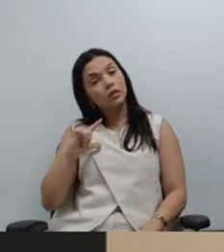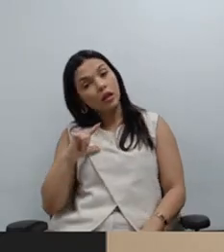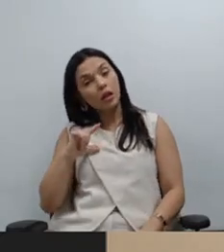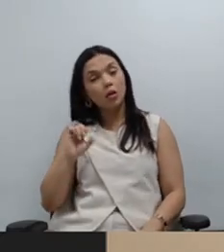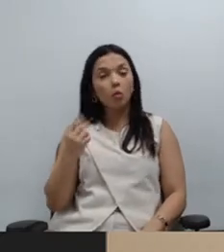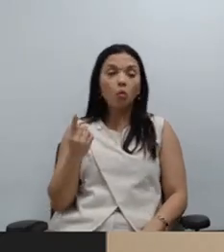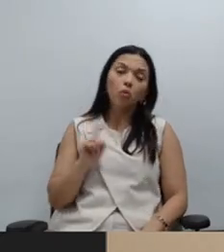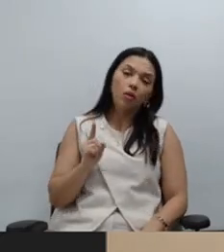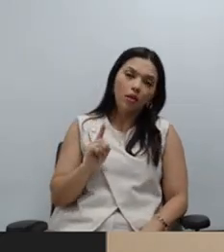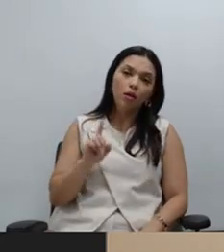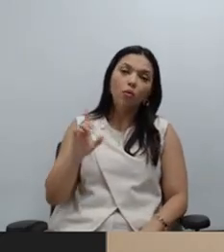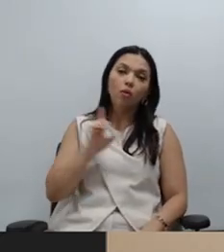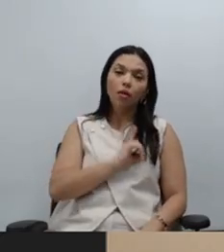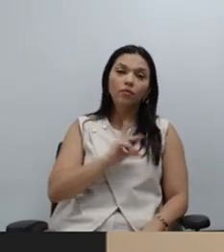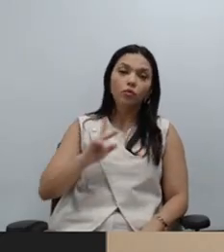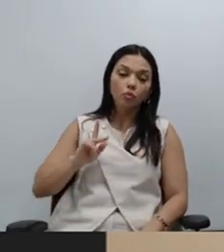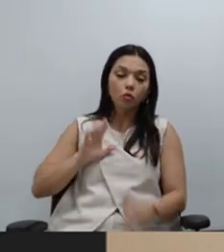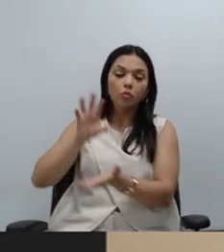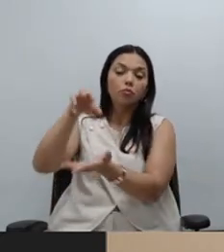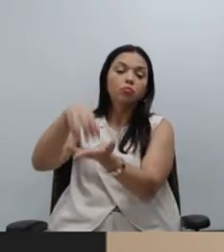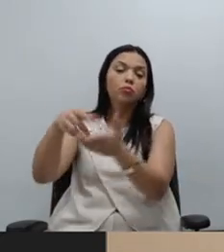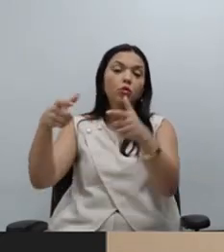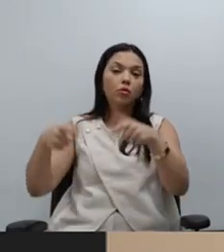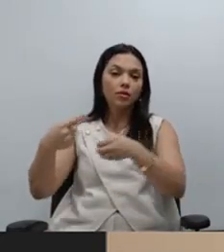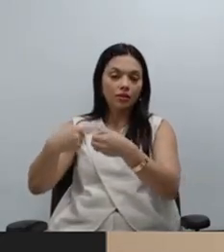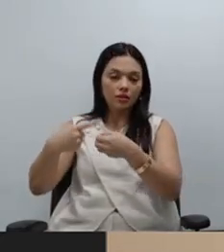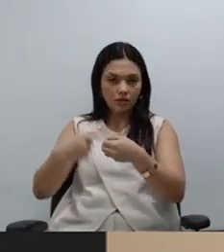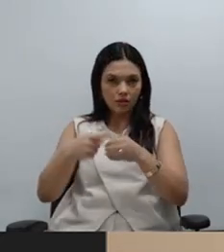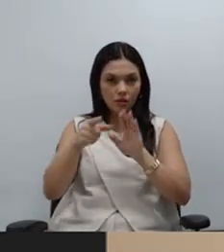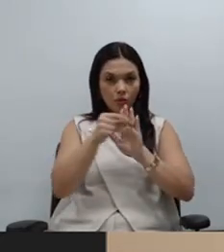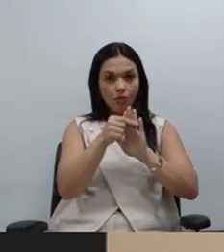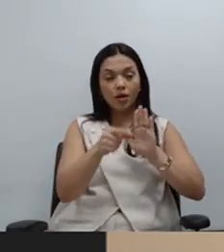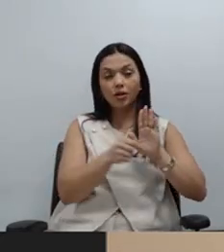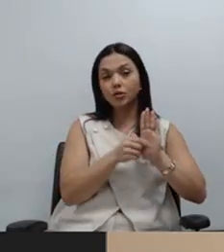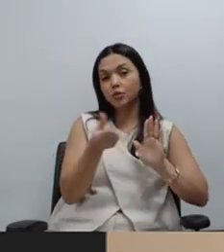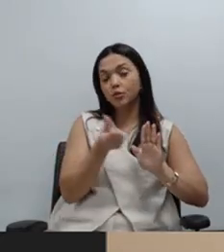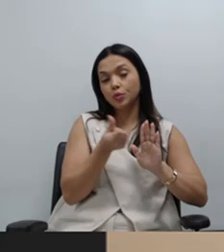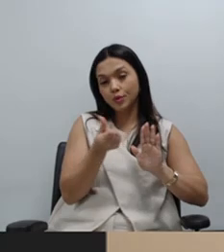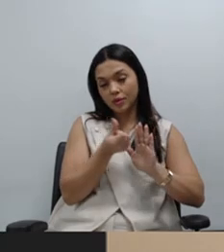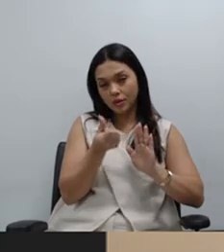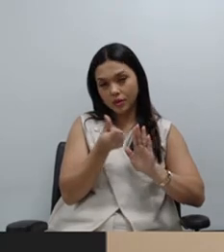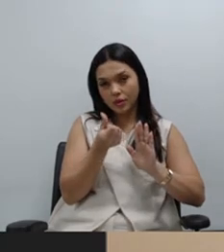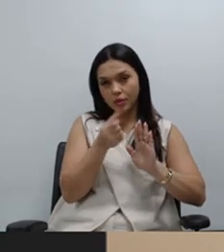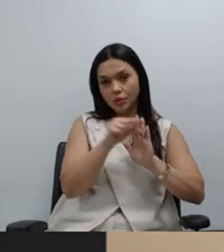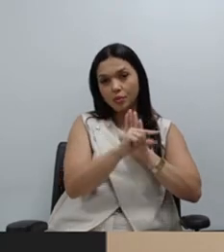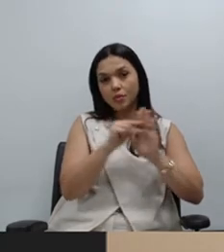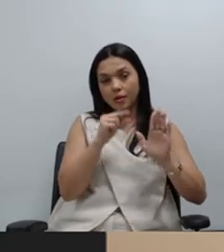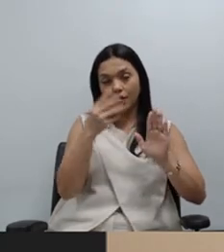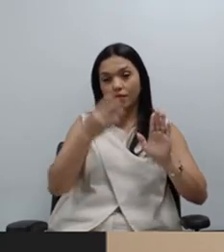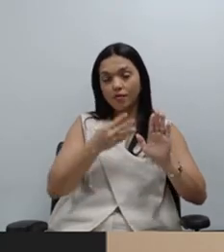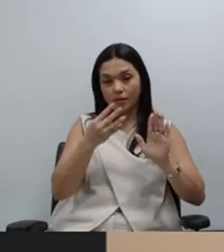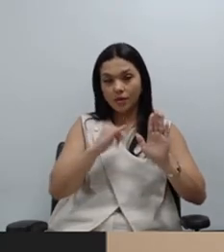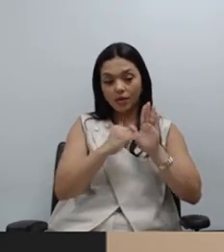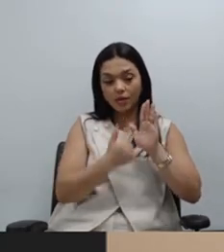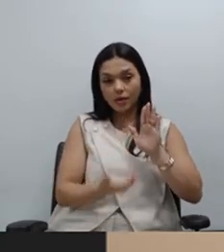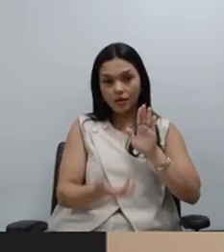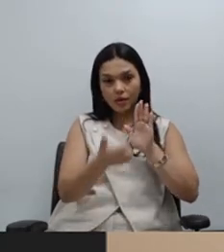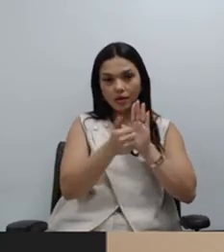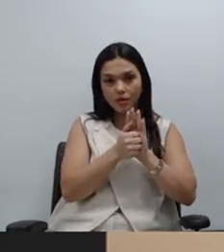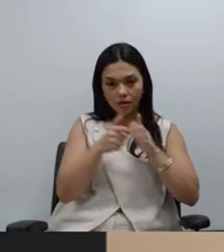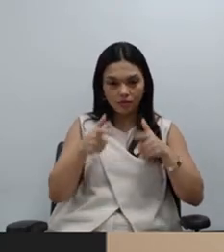Defensoria Pública. Naquele ato, o artigo 6º, parágrafo 4º, previa: a inscrição para